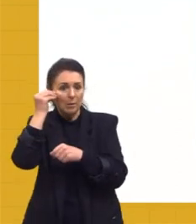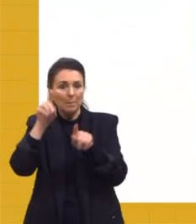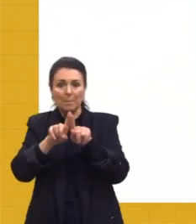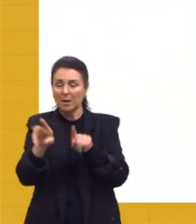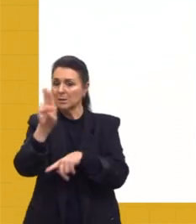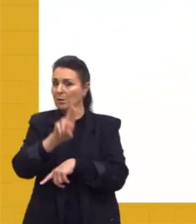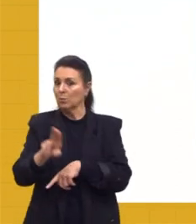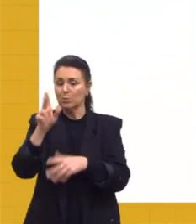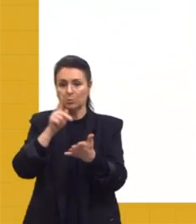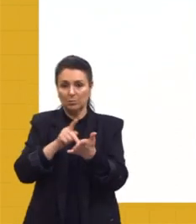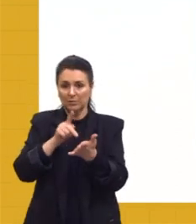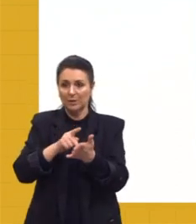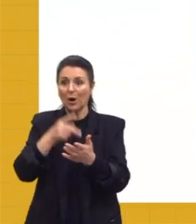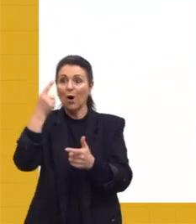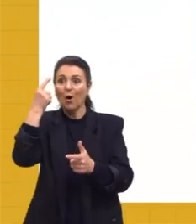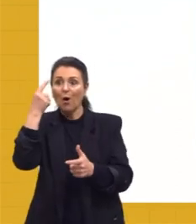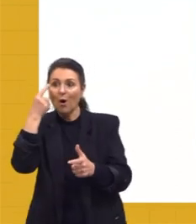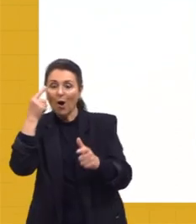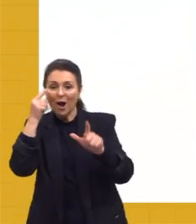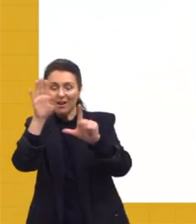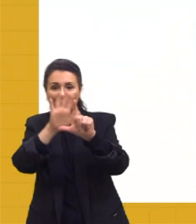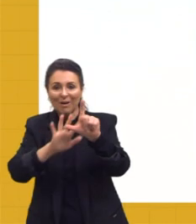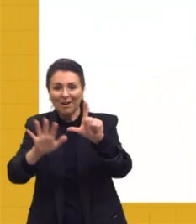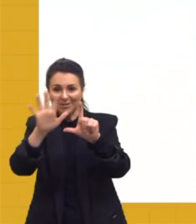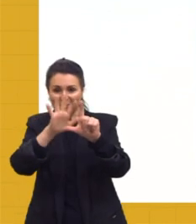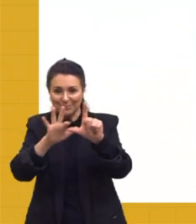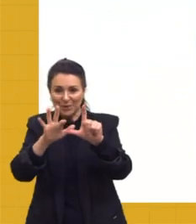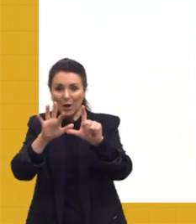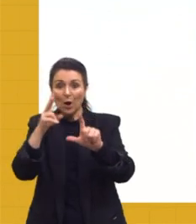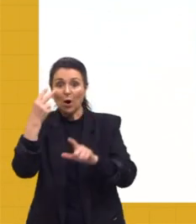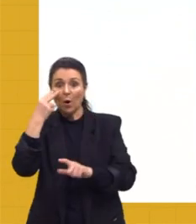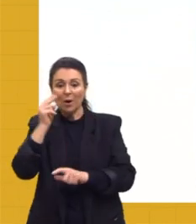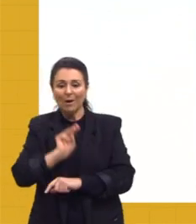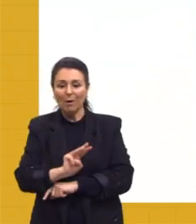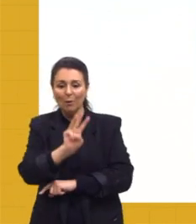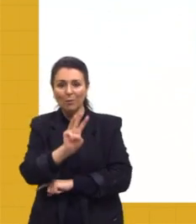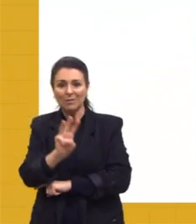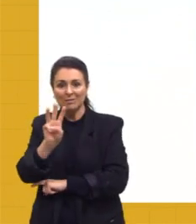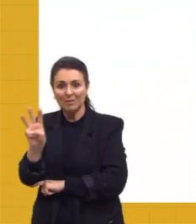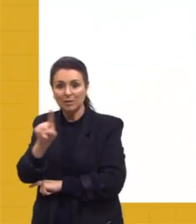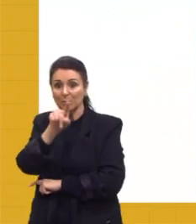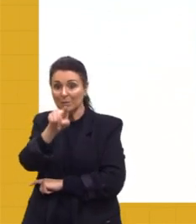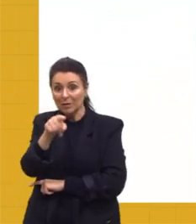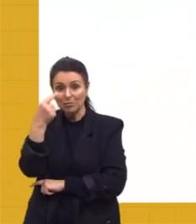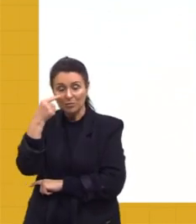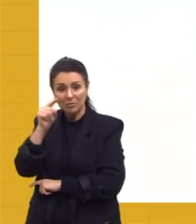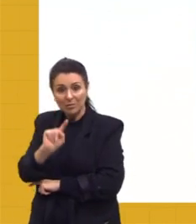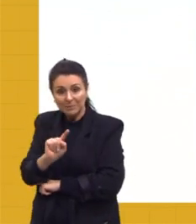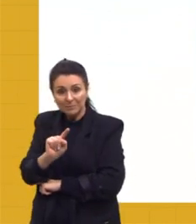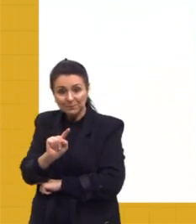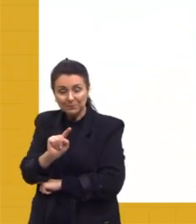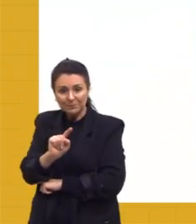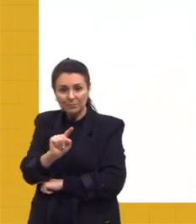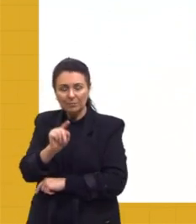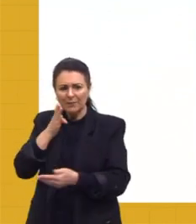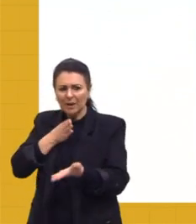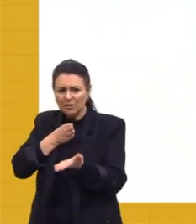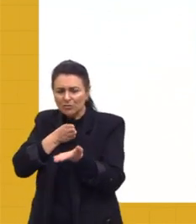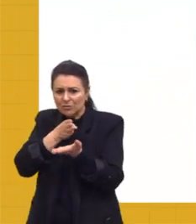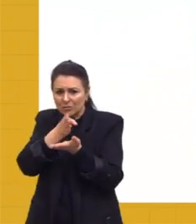em QR Code que vocês vão entrar no site e esse site vai direcionar vocês Praça